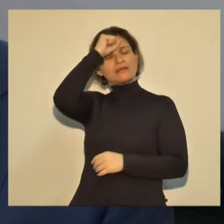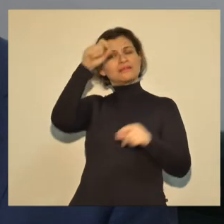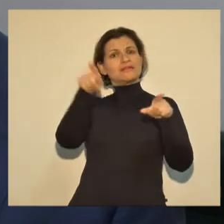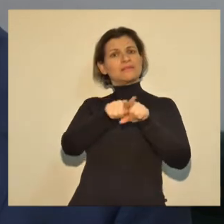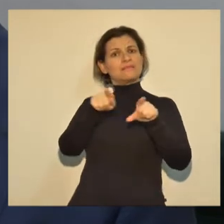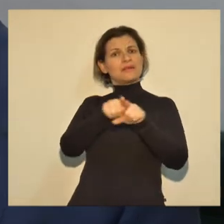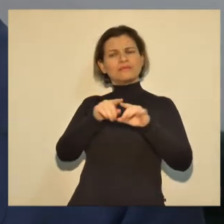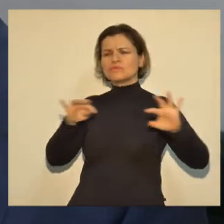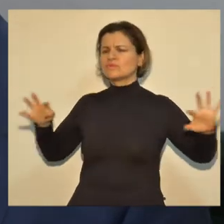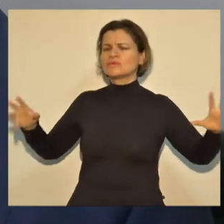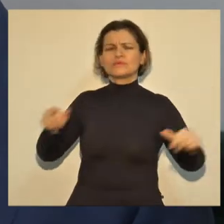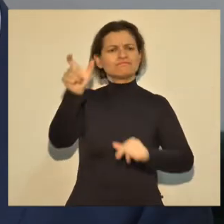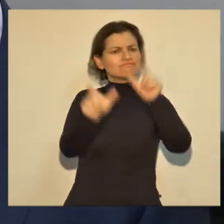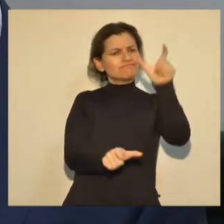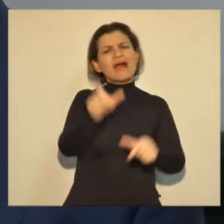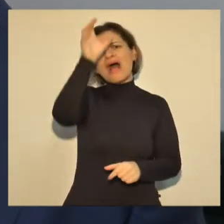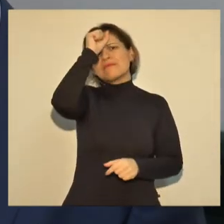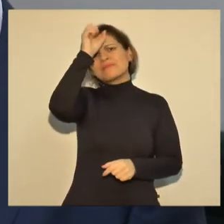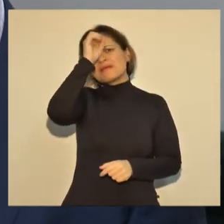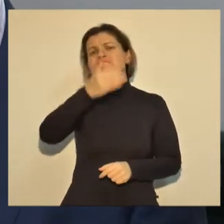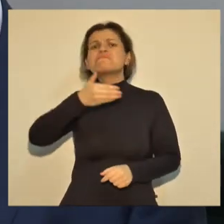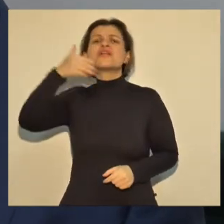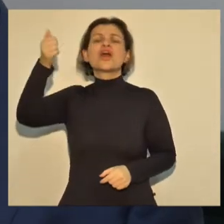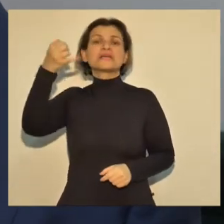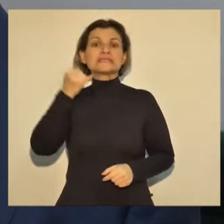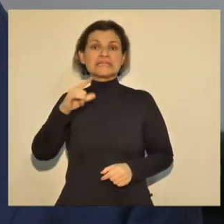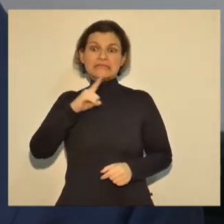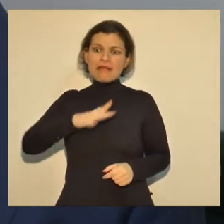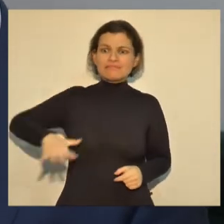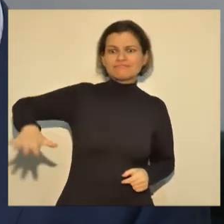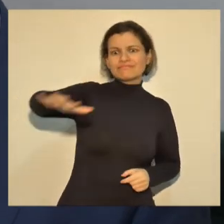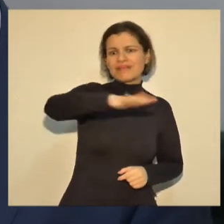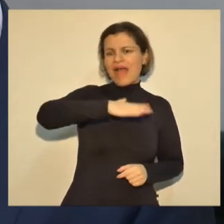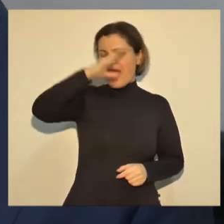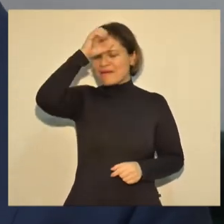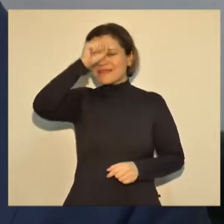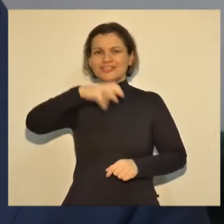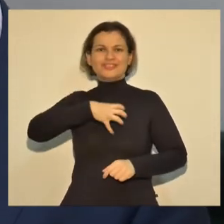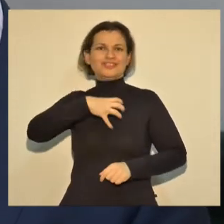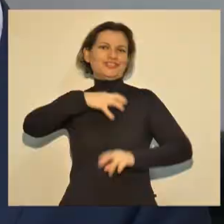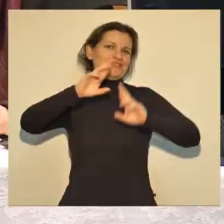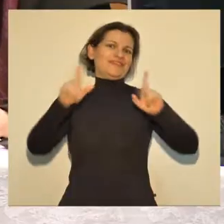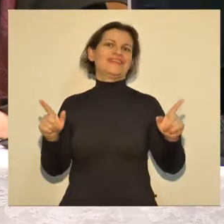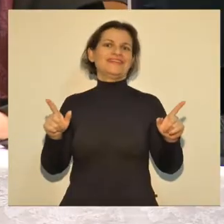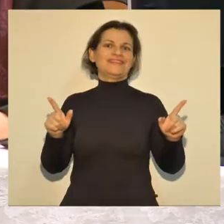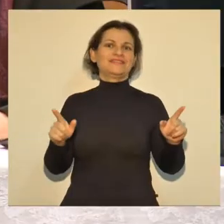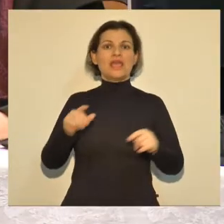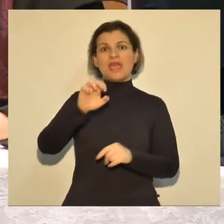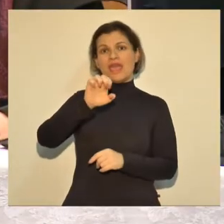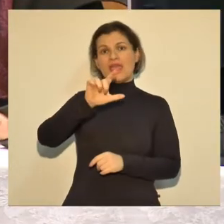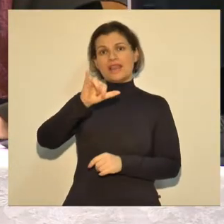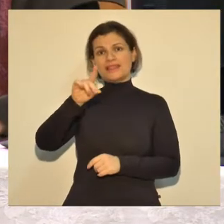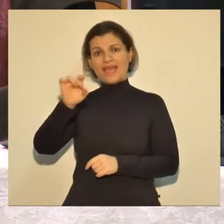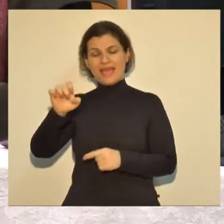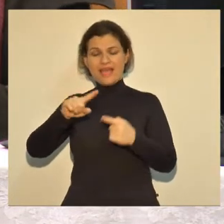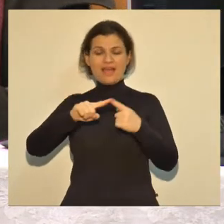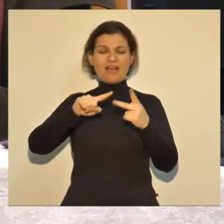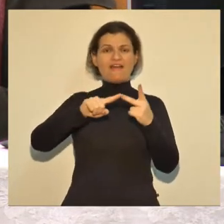aprendizagem. Todas as pessoas aprendem melhor se estiverem a aprender com pessoas que aprendem de forma diferente. Elideia